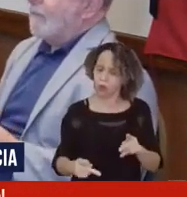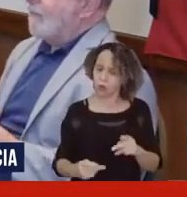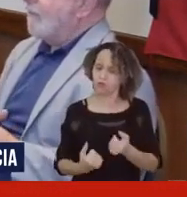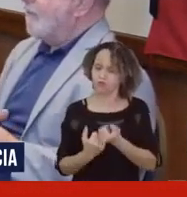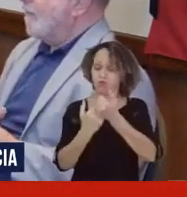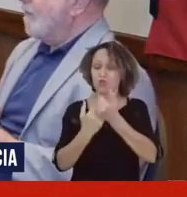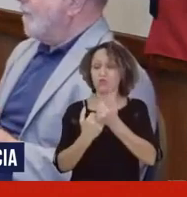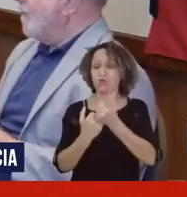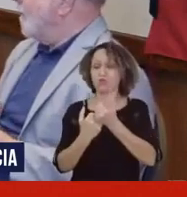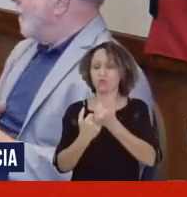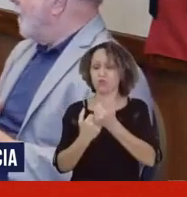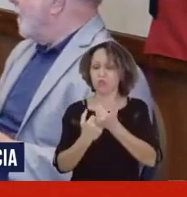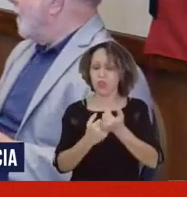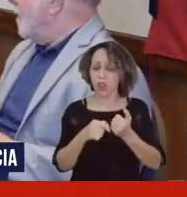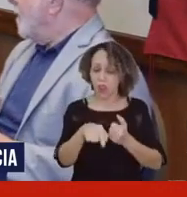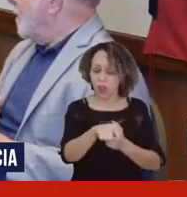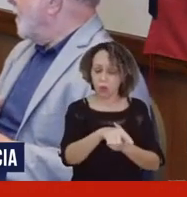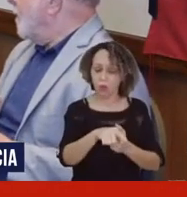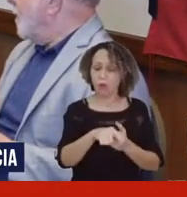é verdade,